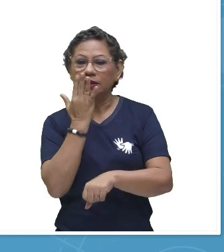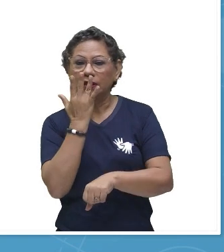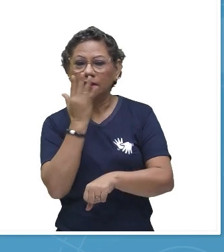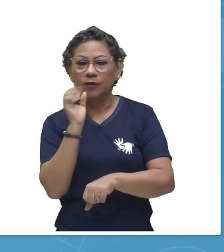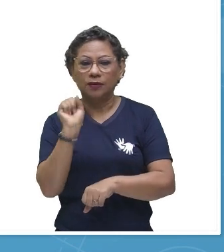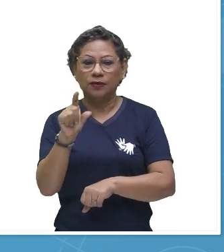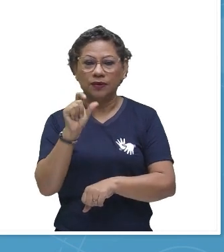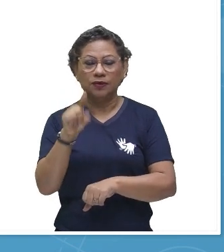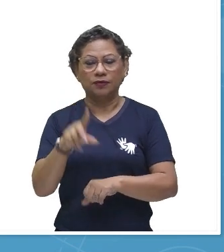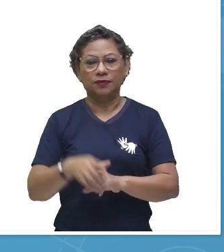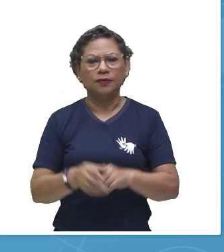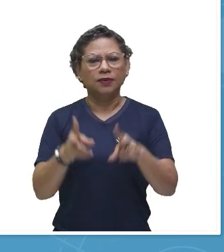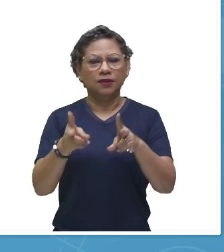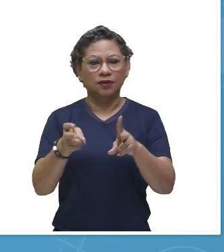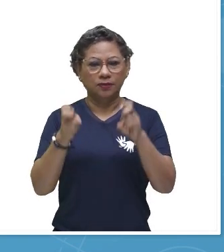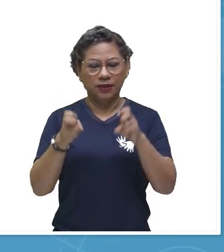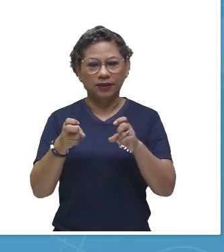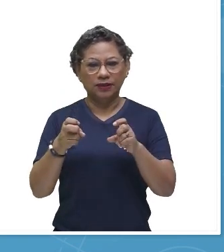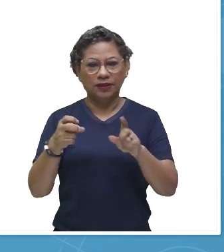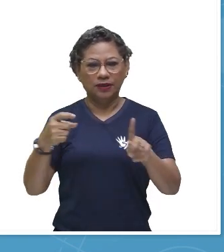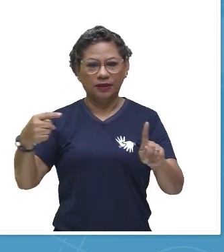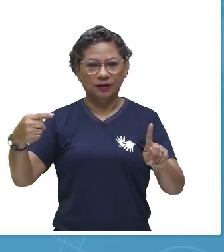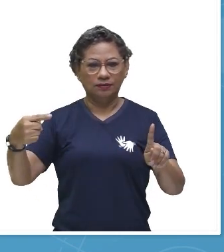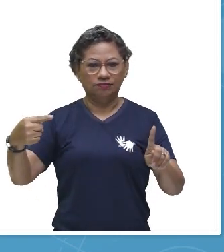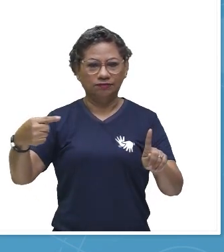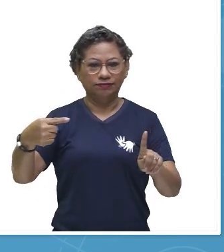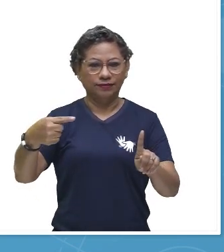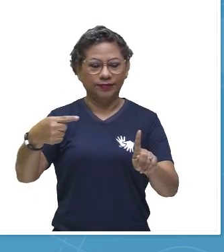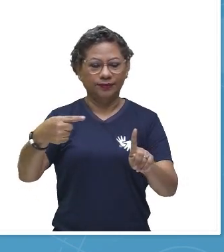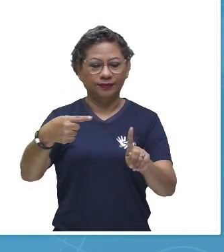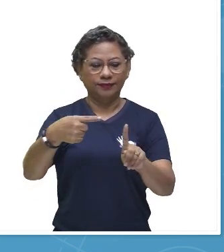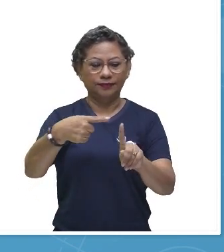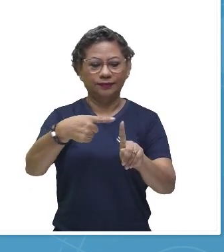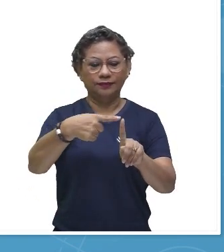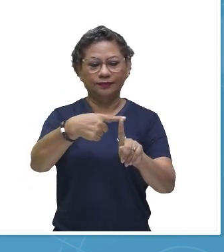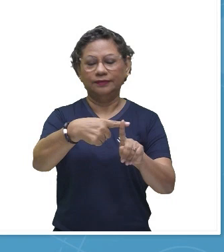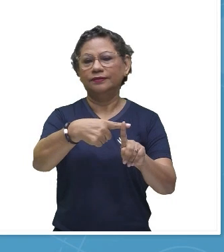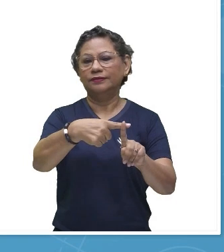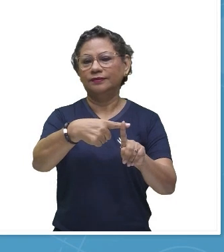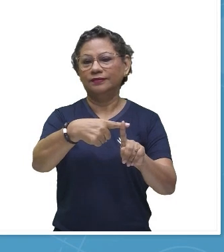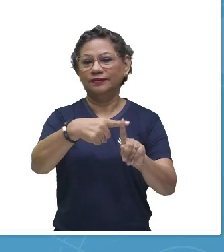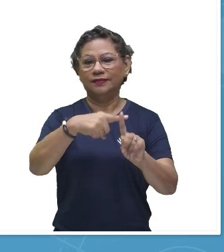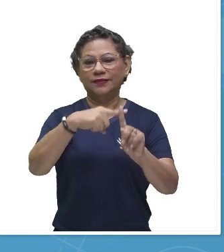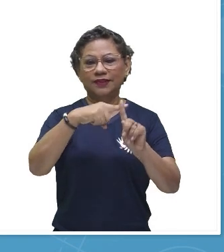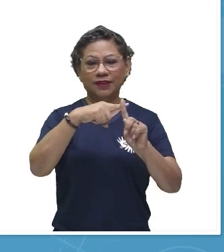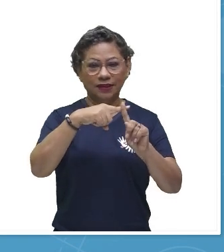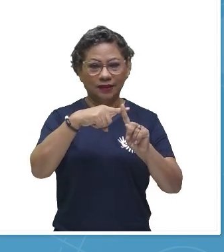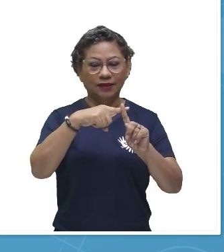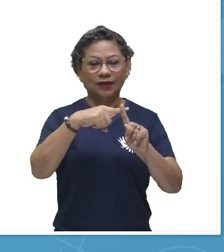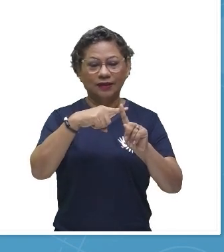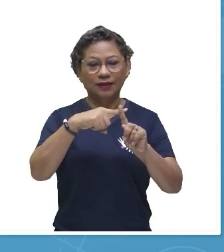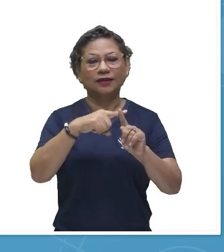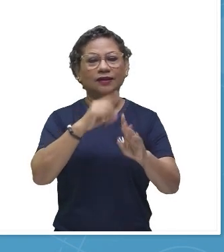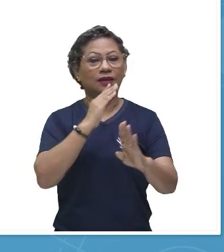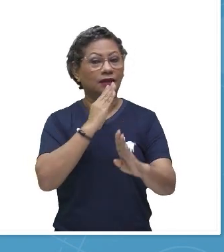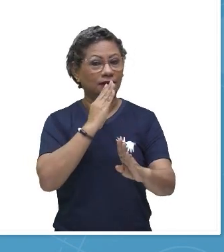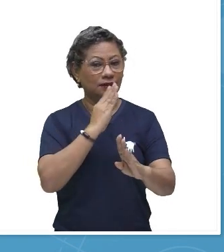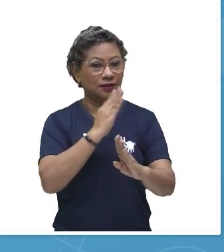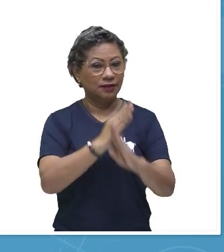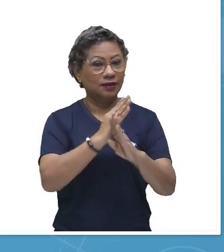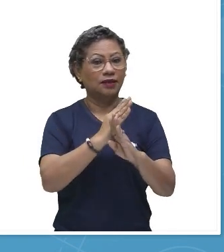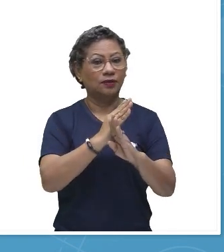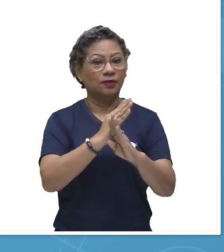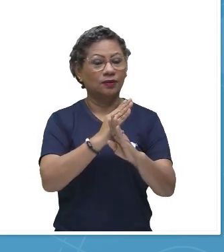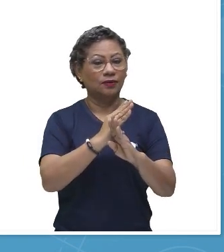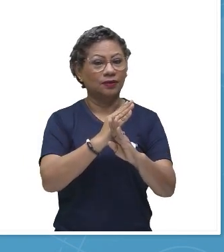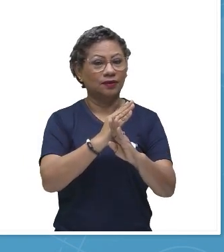Vejam que a reta verde e a reta azul, elas se encontram aqui em um